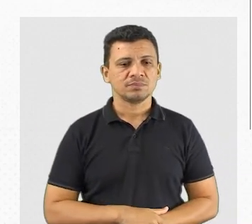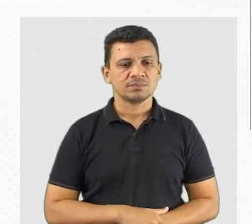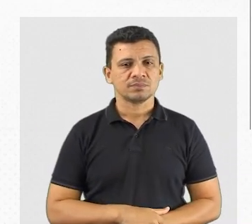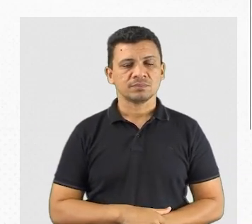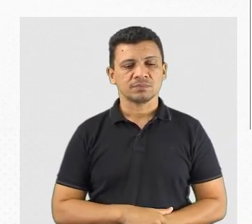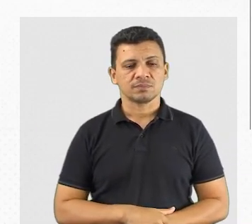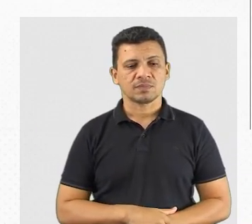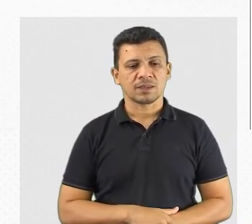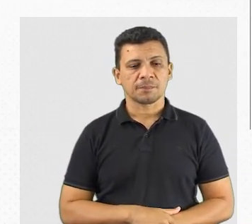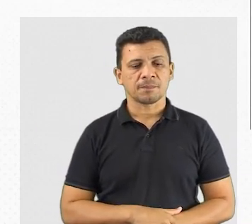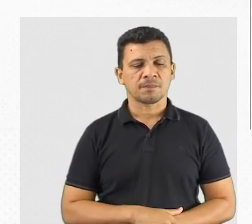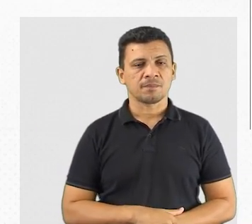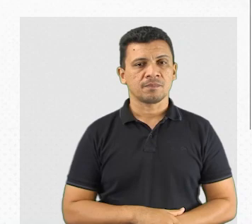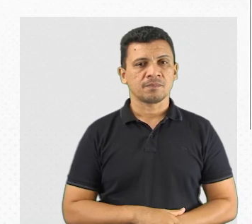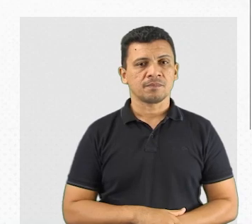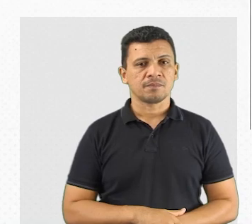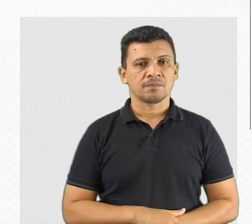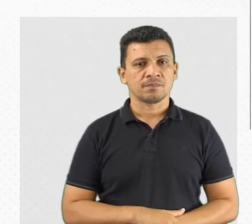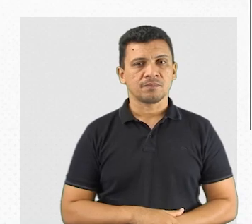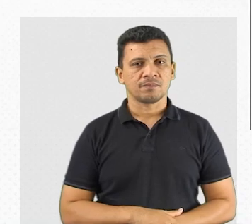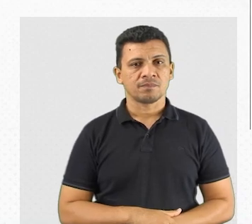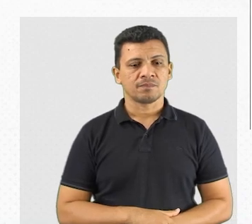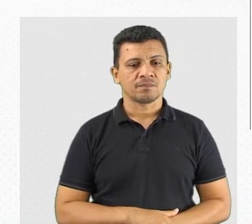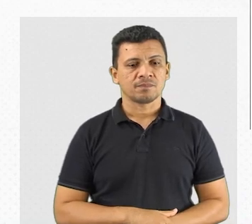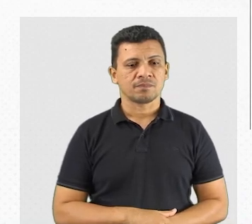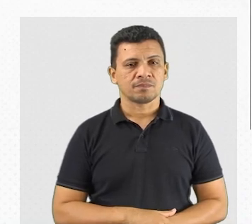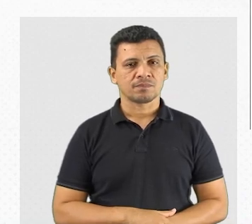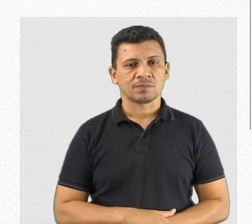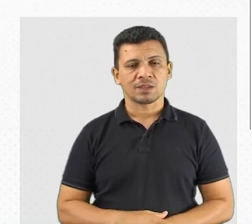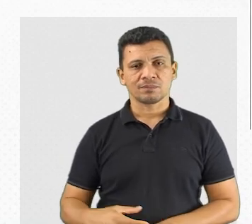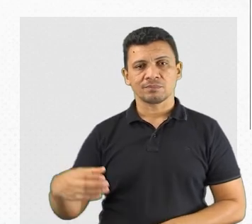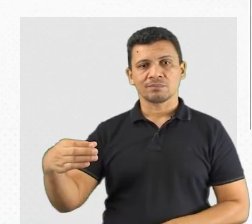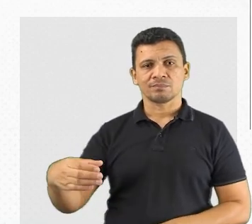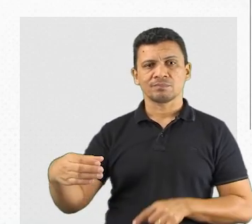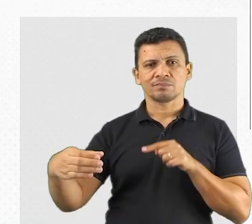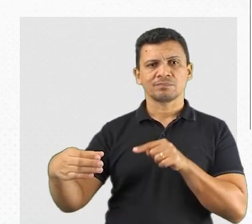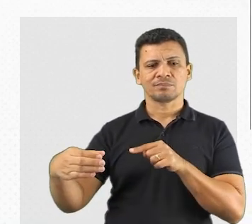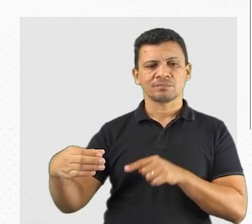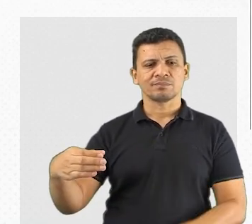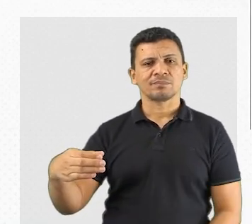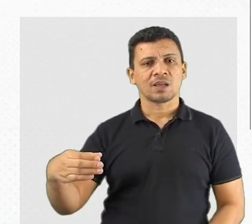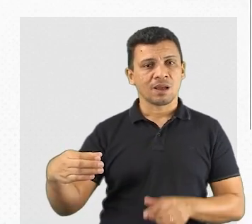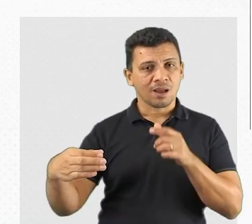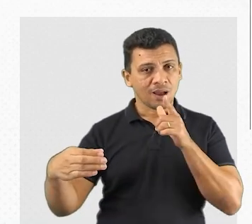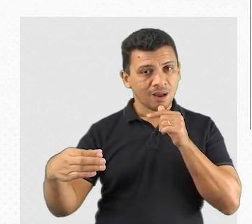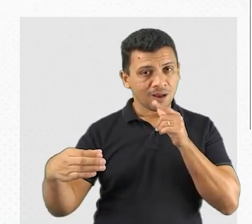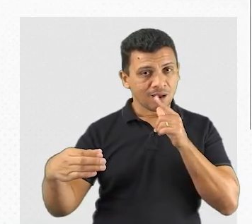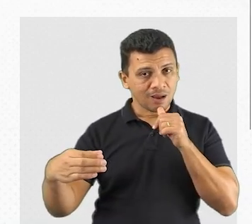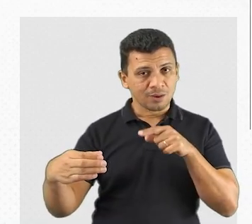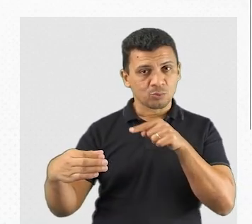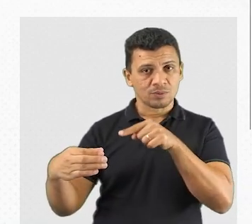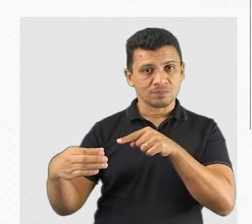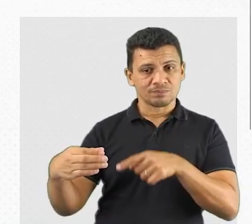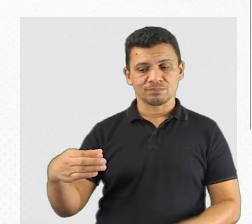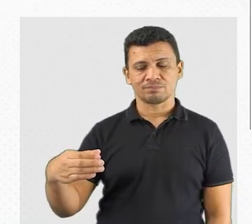primeiro recipiente e nesse recipiente eu vou colocar água.